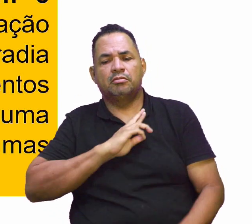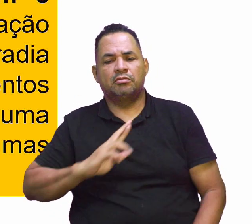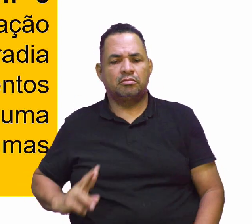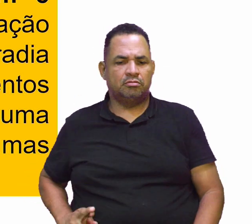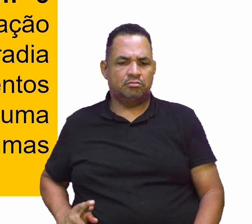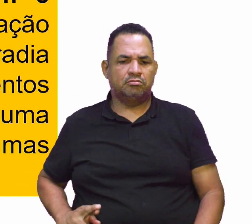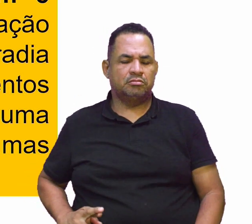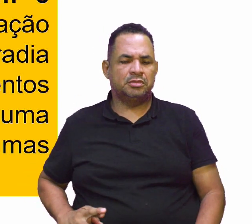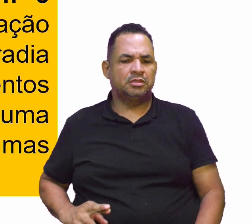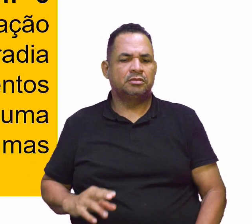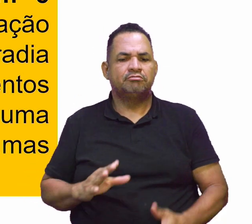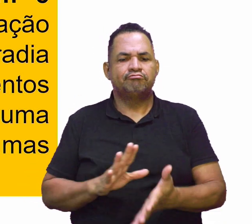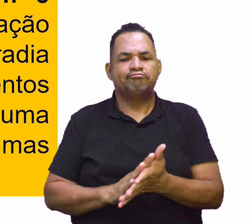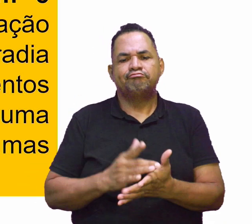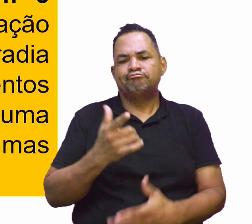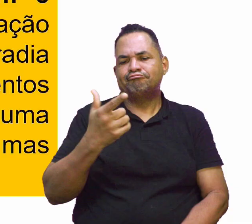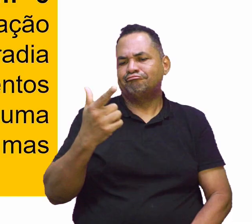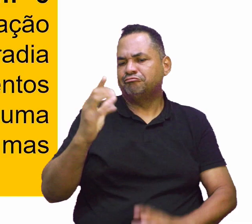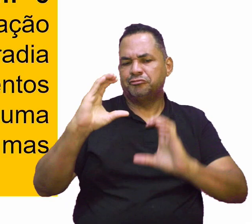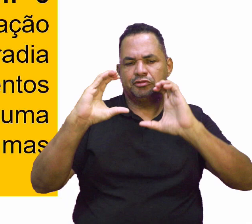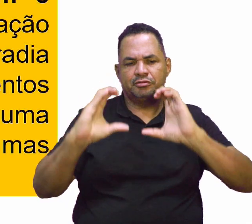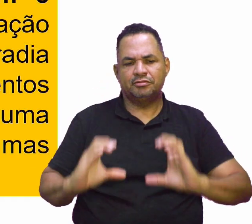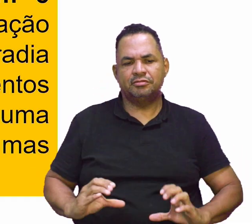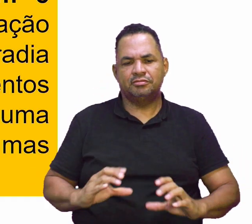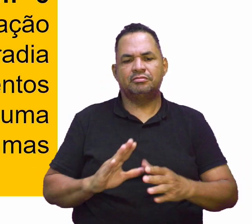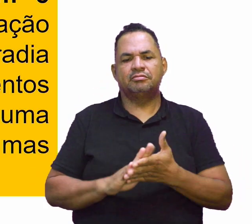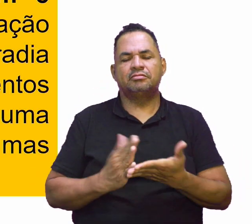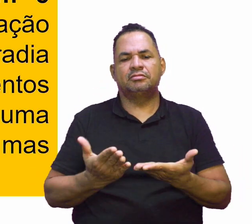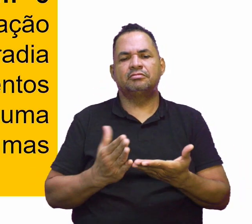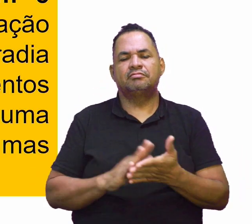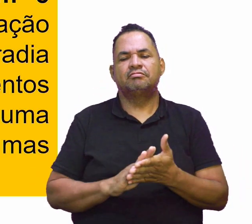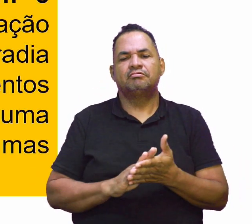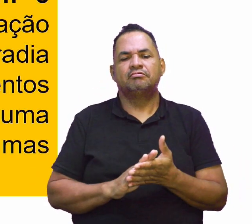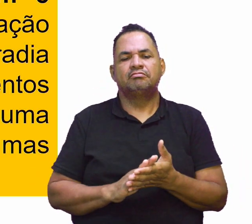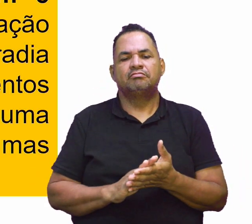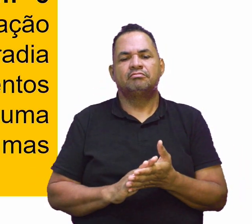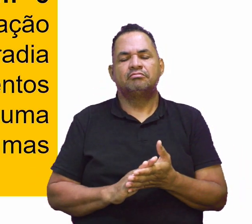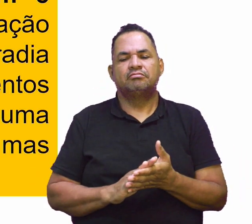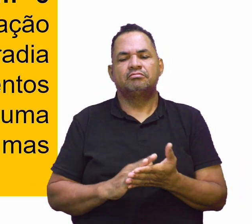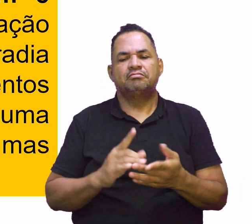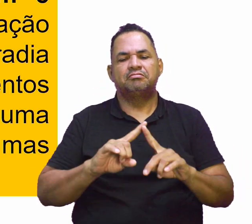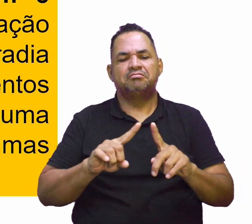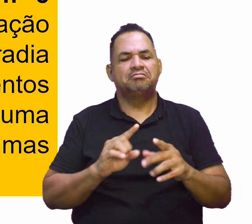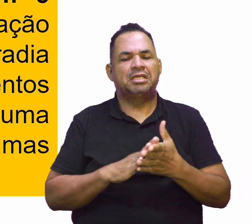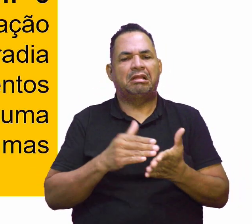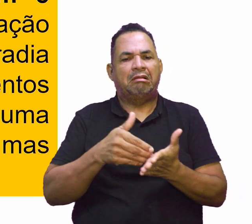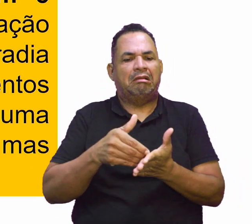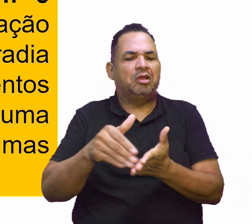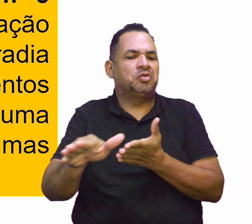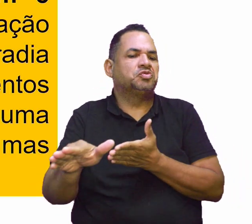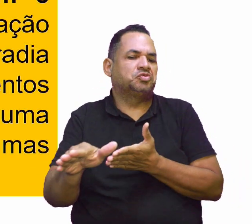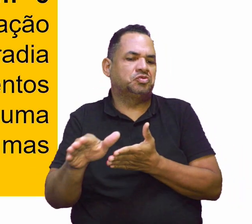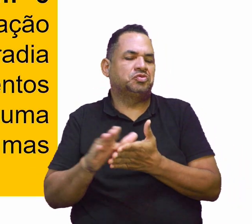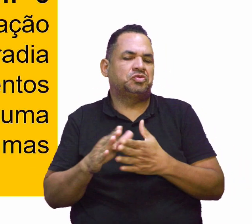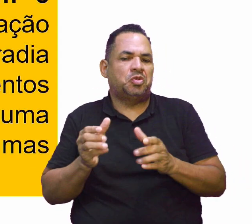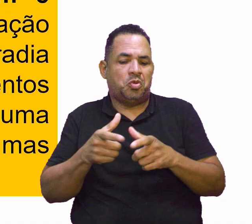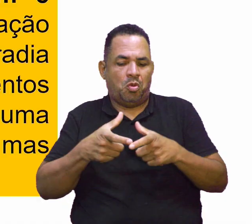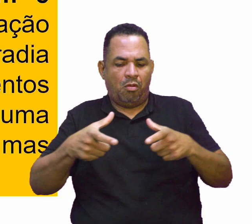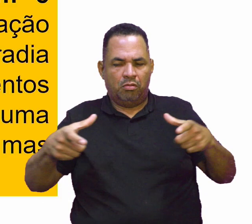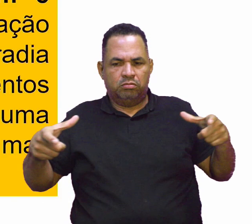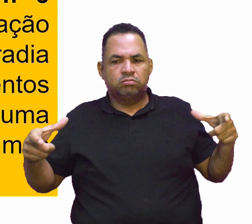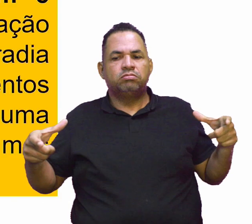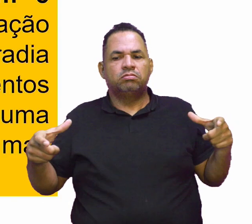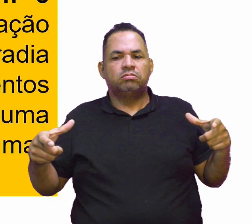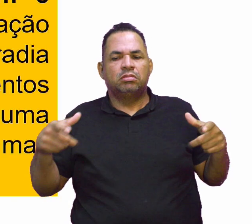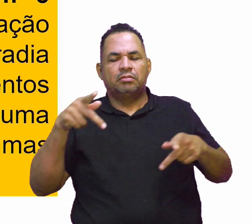prometia cidadania, mas excluía a maioria. Então, você lembra que nessa república,